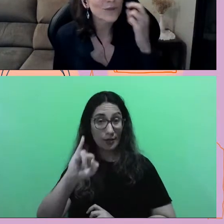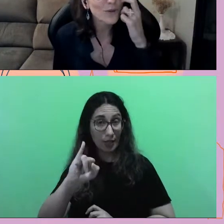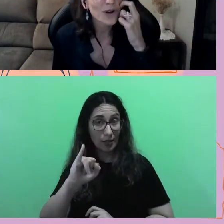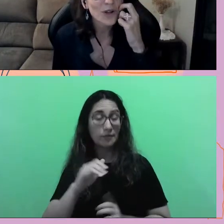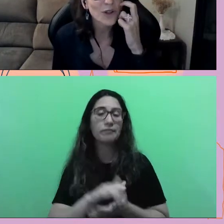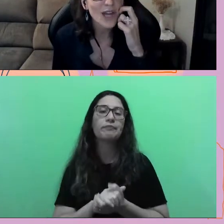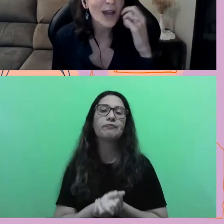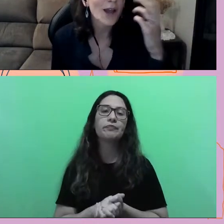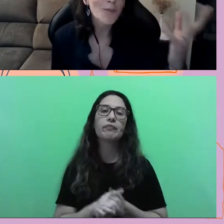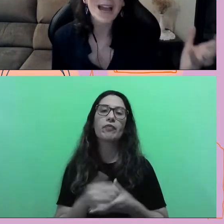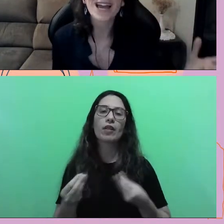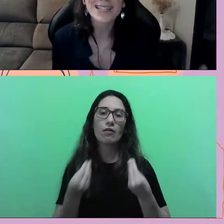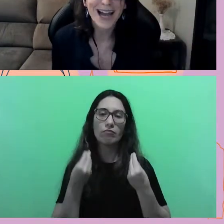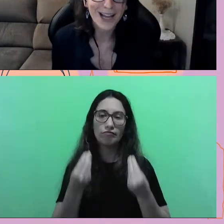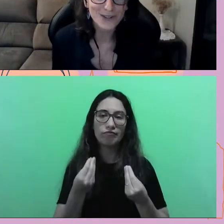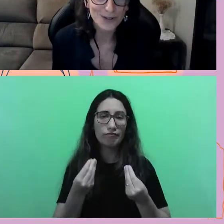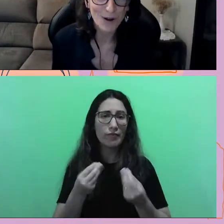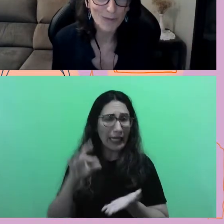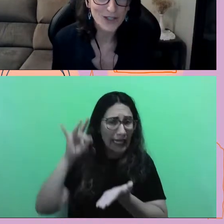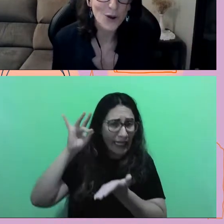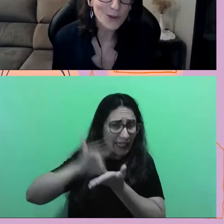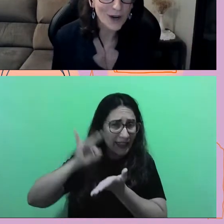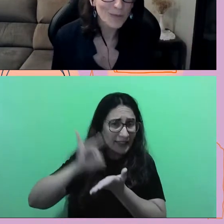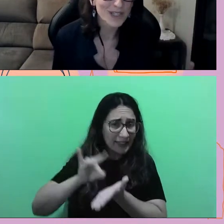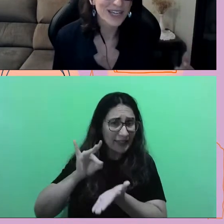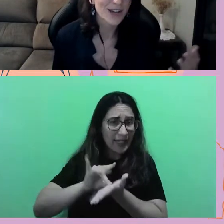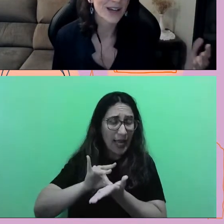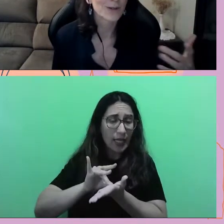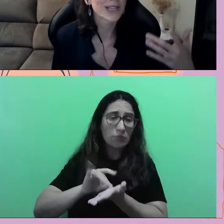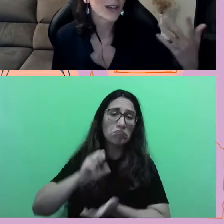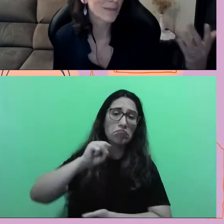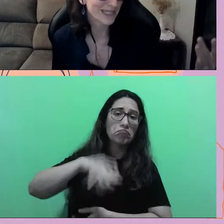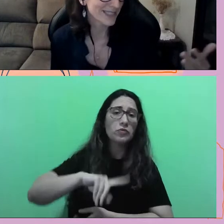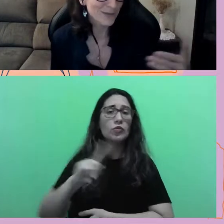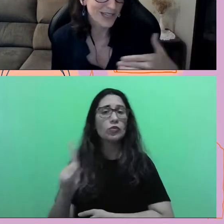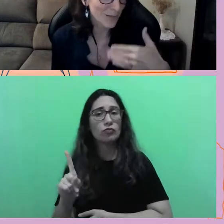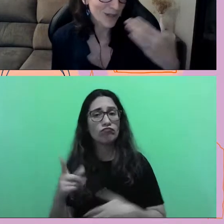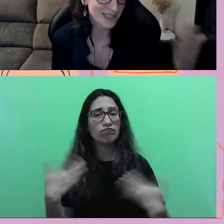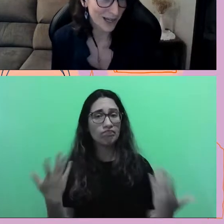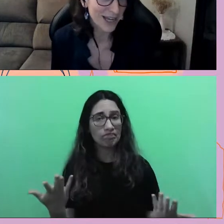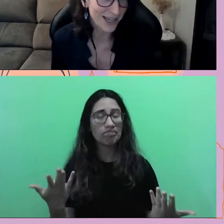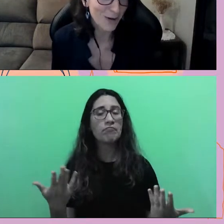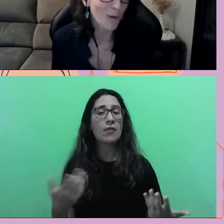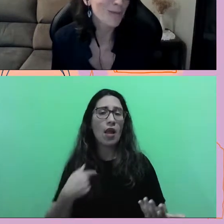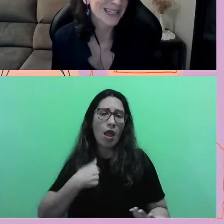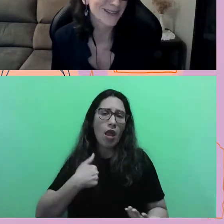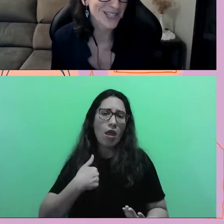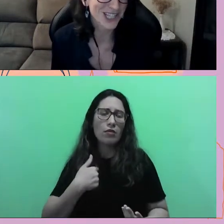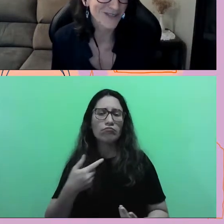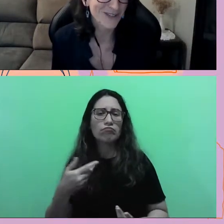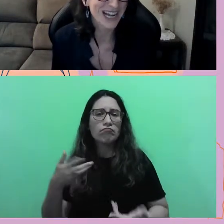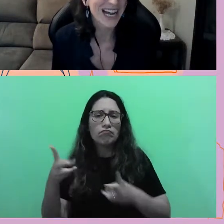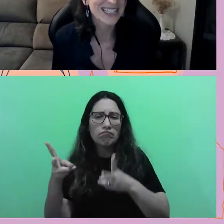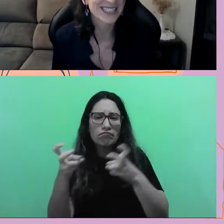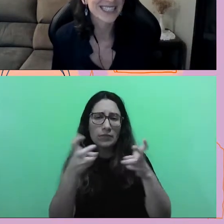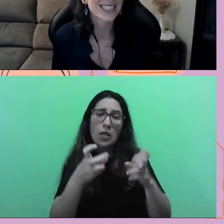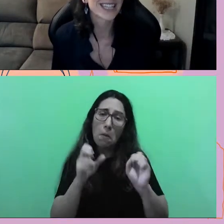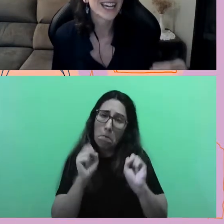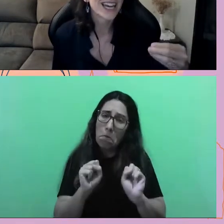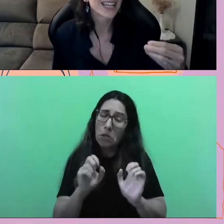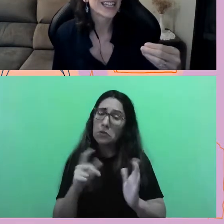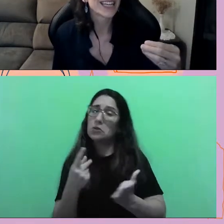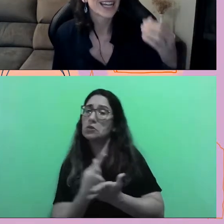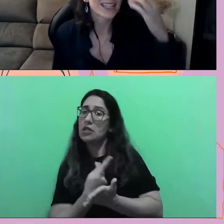se isso é uma realidade normalmente ou não, porque eu tenho a impressão, e aí eu posso estar completamente equivocada,